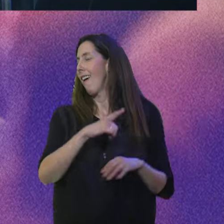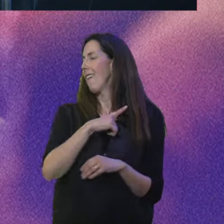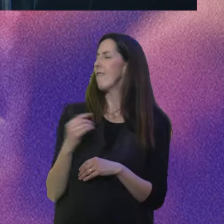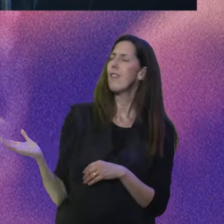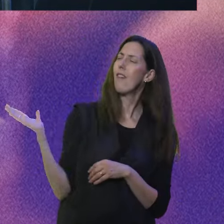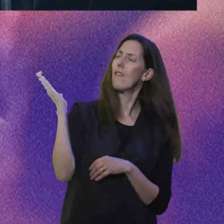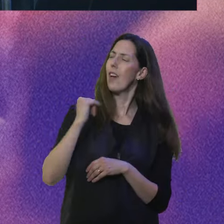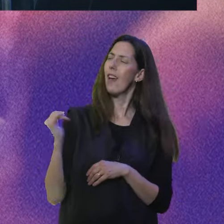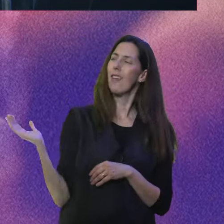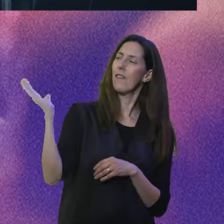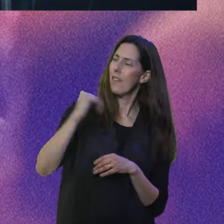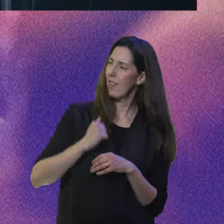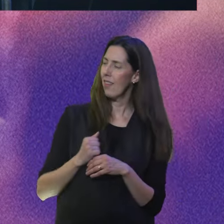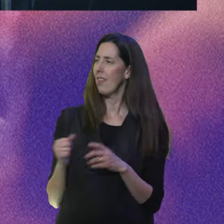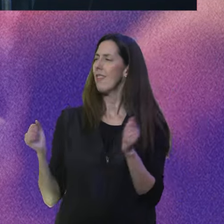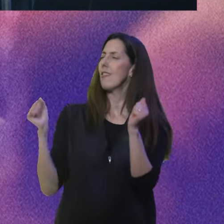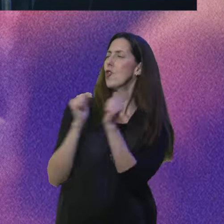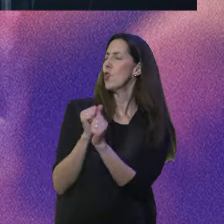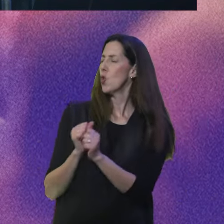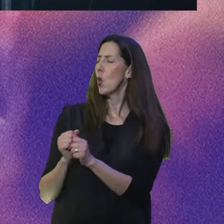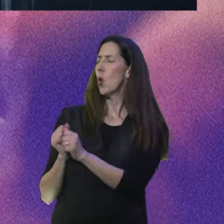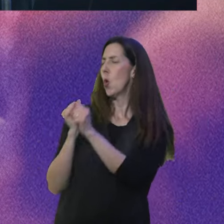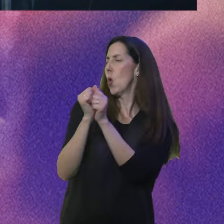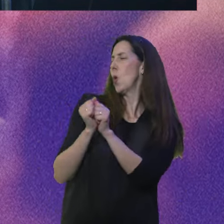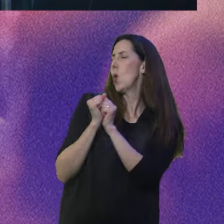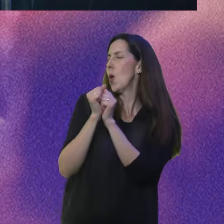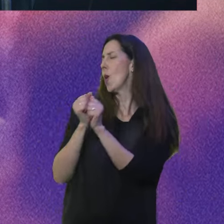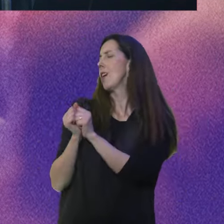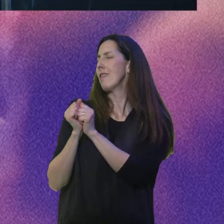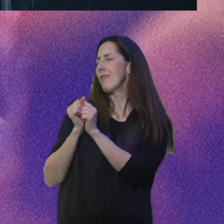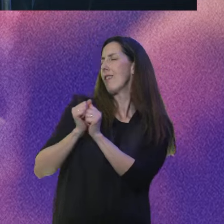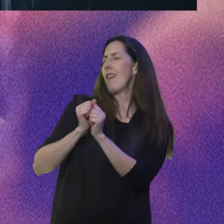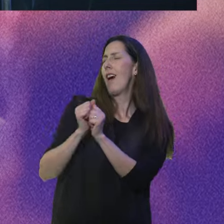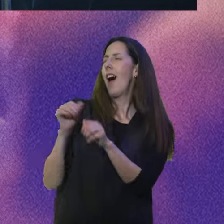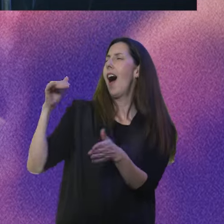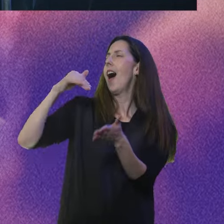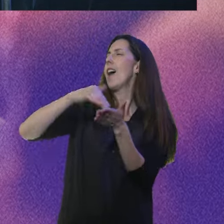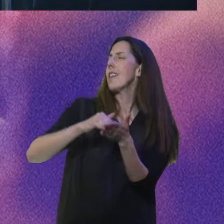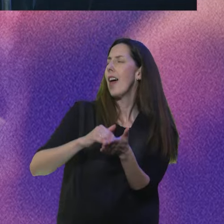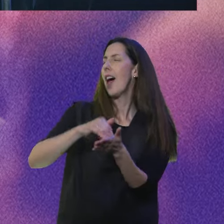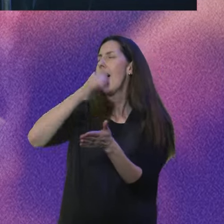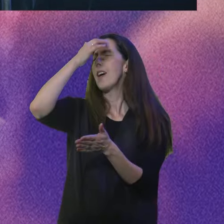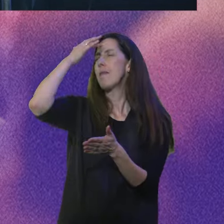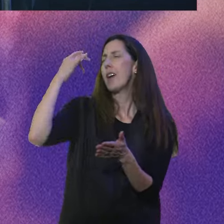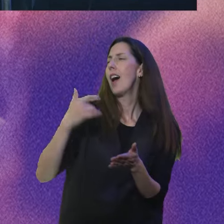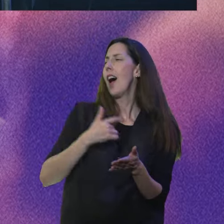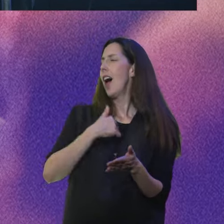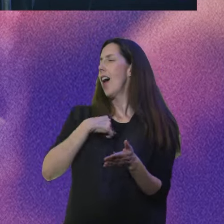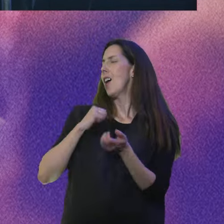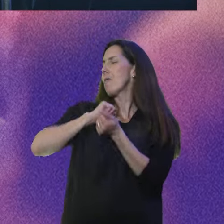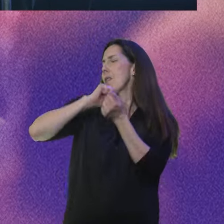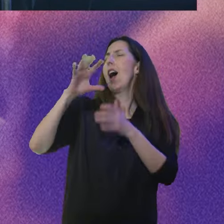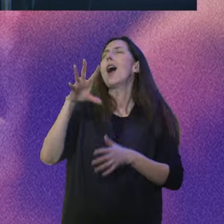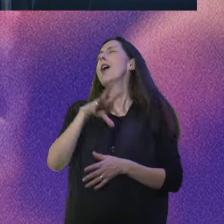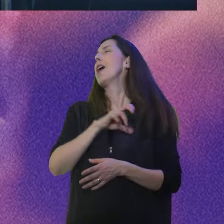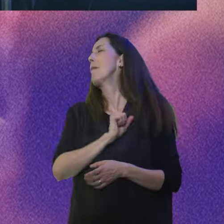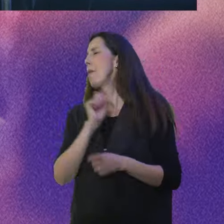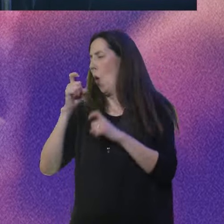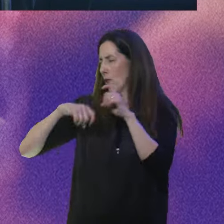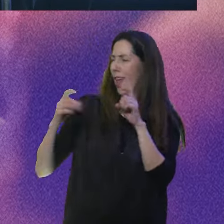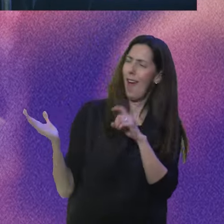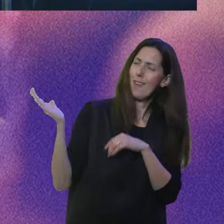Venha, vamos embriagar-nos de paixões até o amanhecer. Gozemos as delícias do amor.